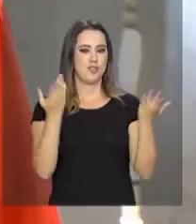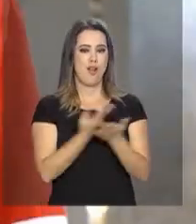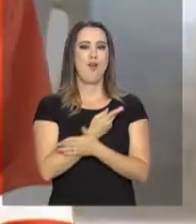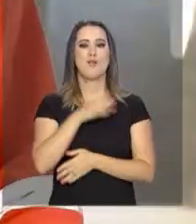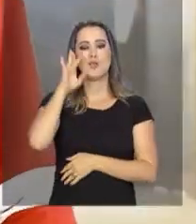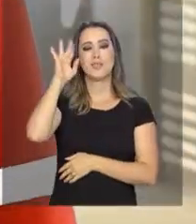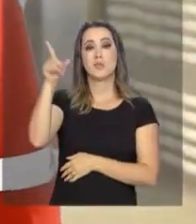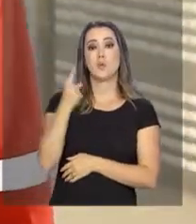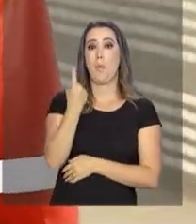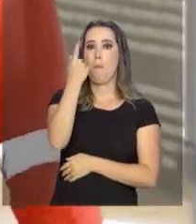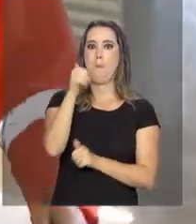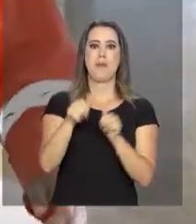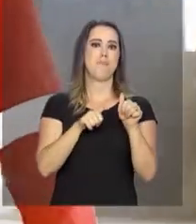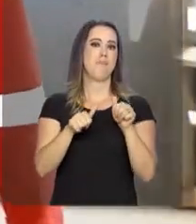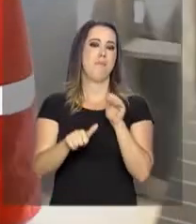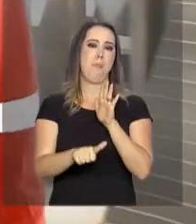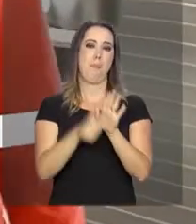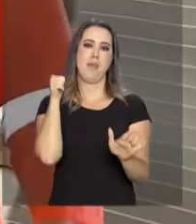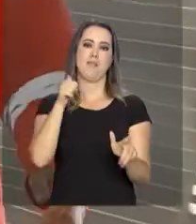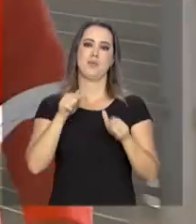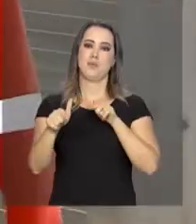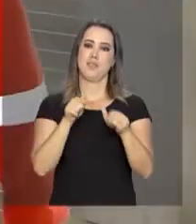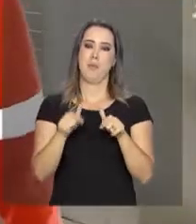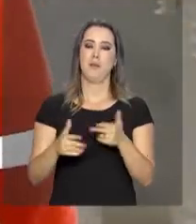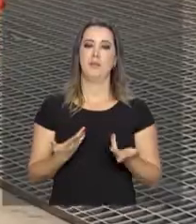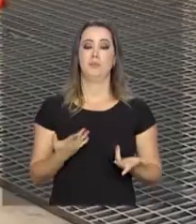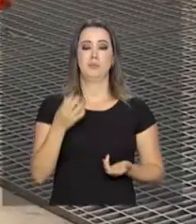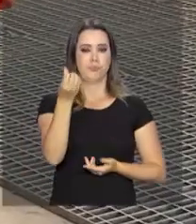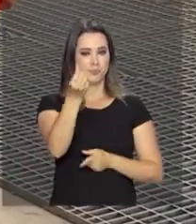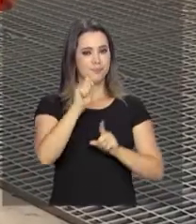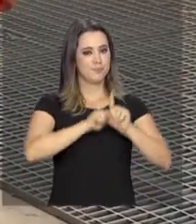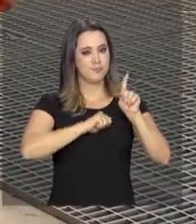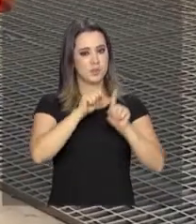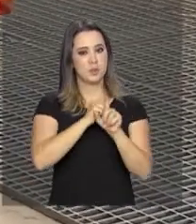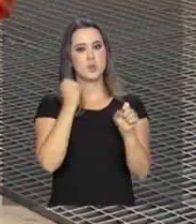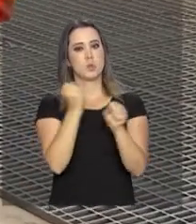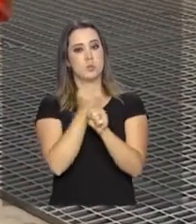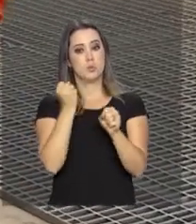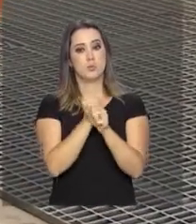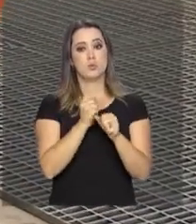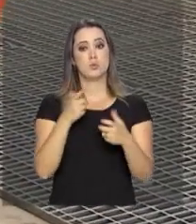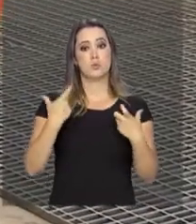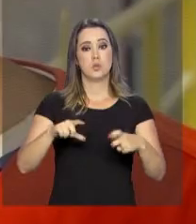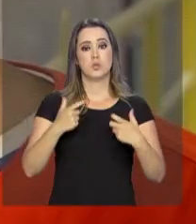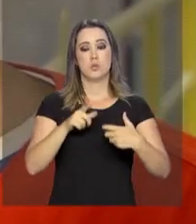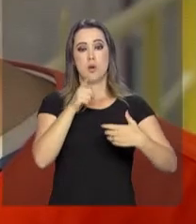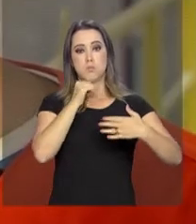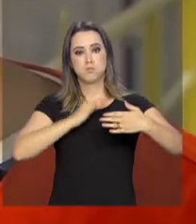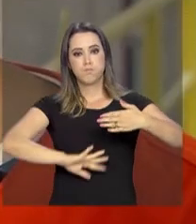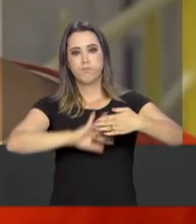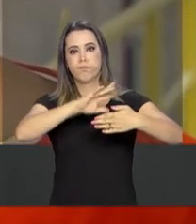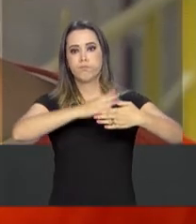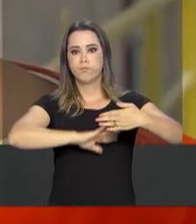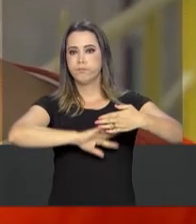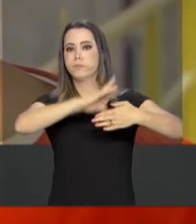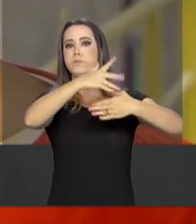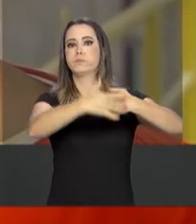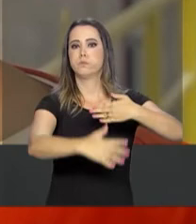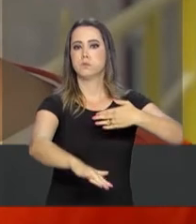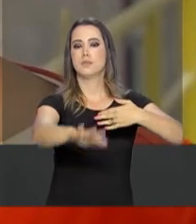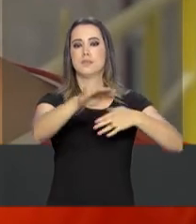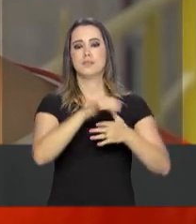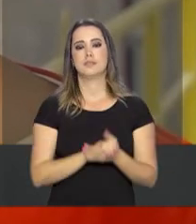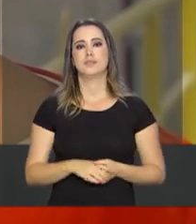Breno, o do primeiro emprego. Há 6 meses, ele trabalha na construção da estação de bombeamento. A gente acaba se